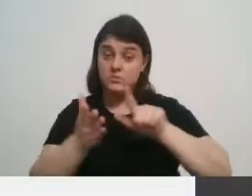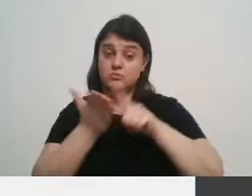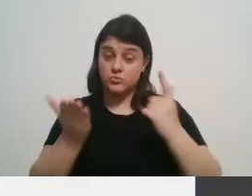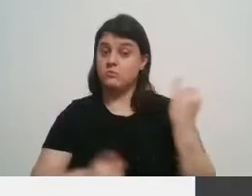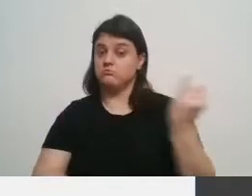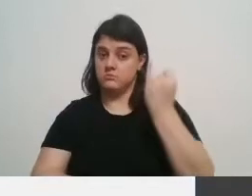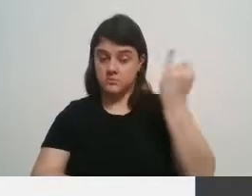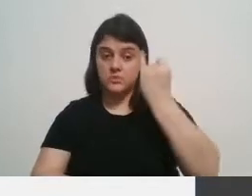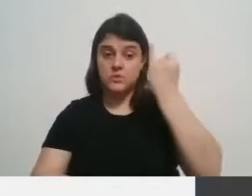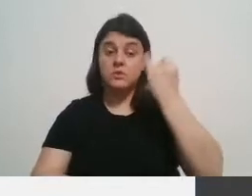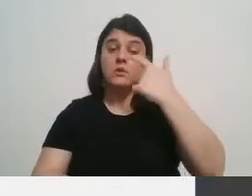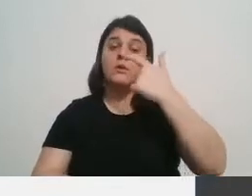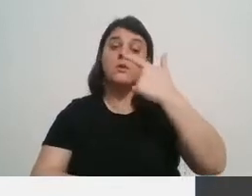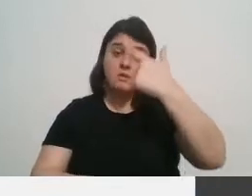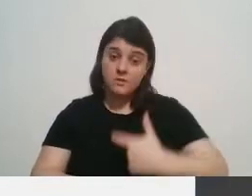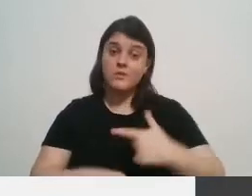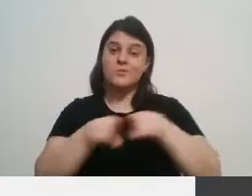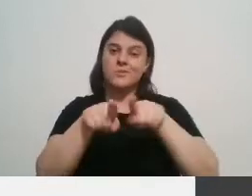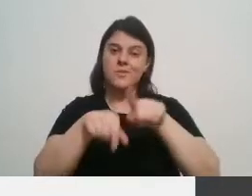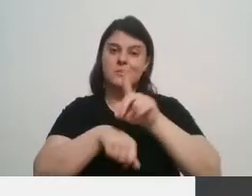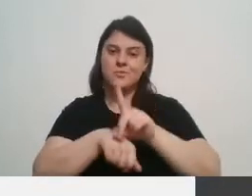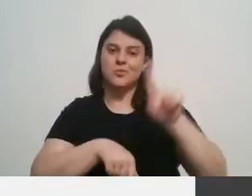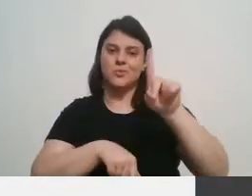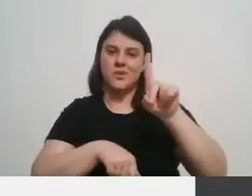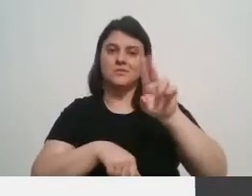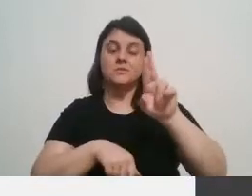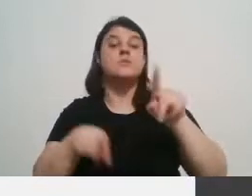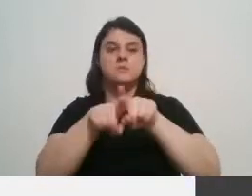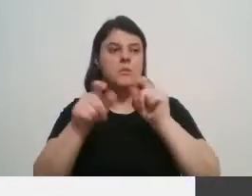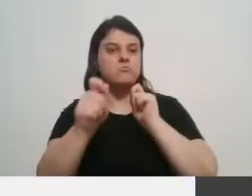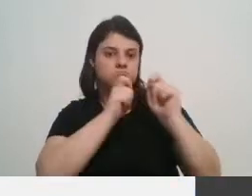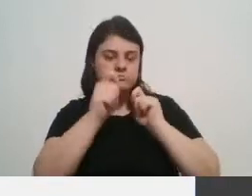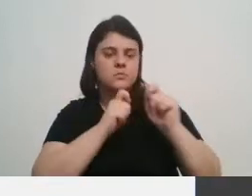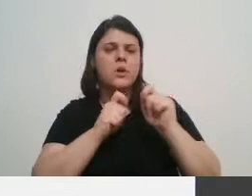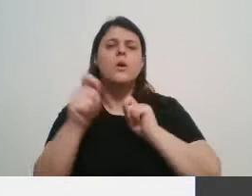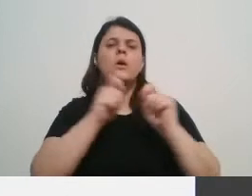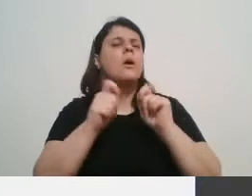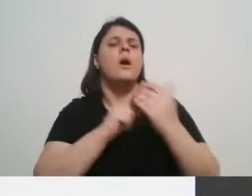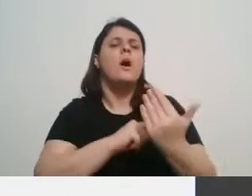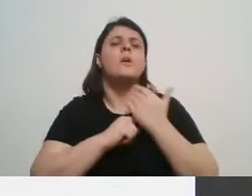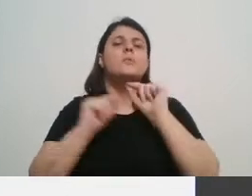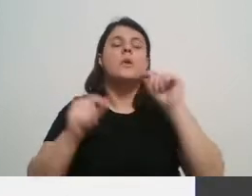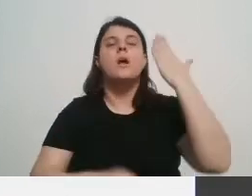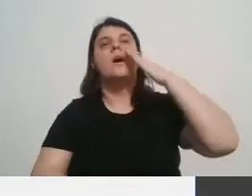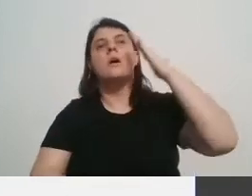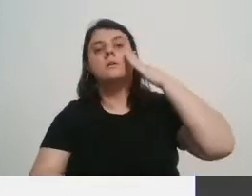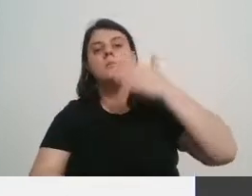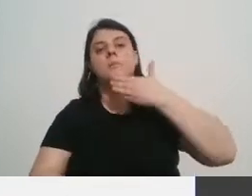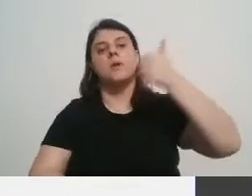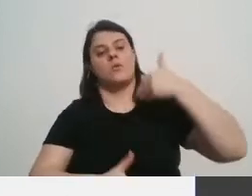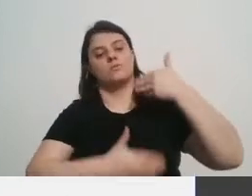eu mesmo, para o meu doutorado, também fiz muitas entrevistas. As entrevistas nos ajudam a compreender esse processo de